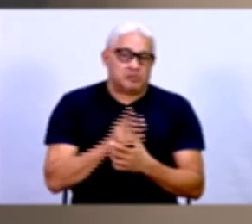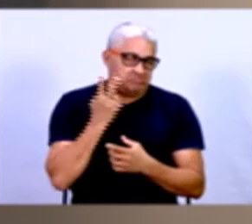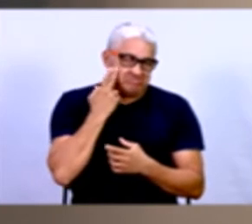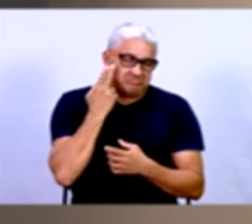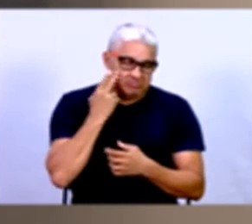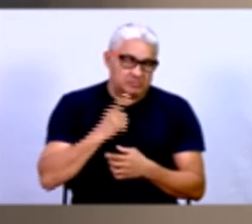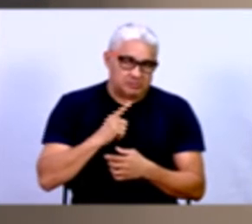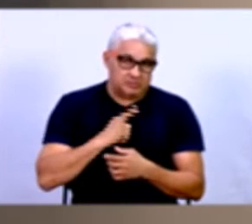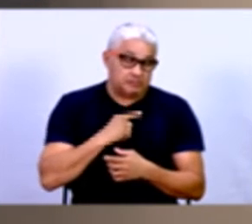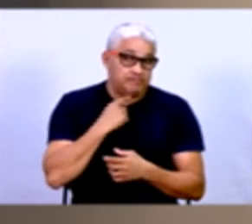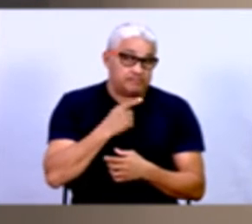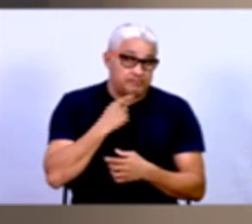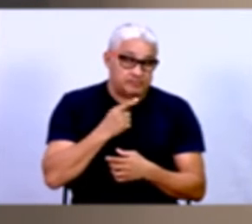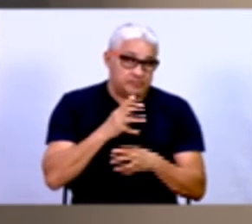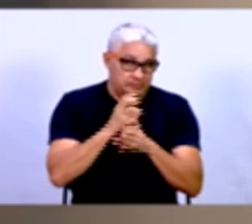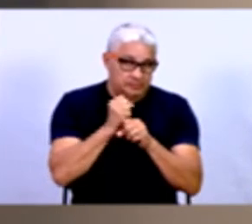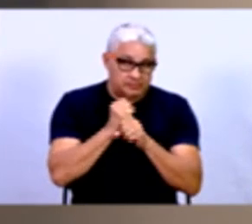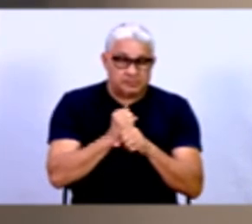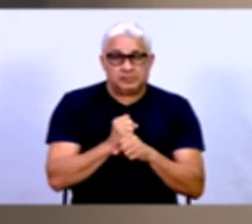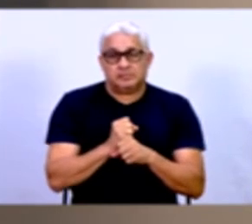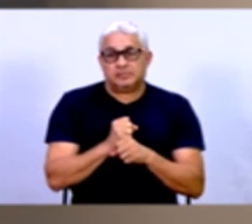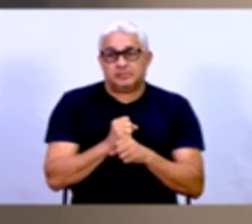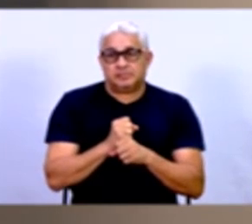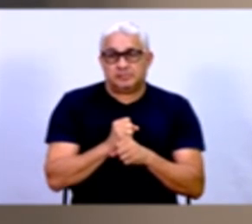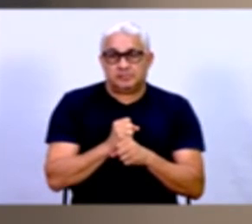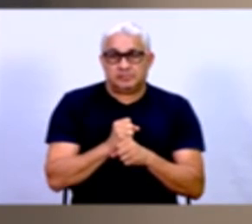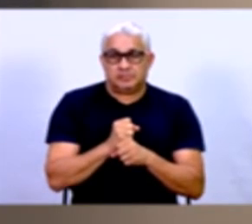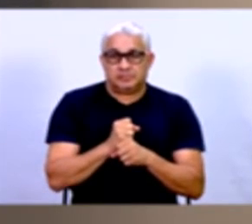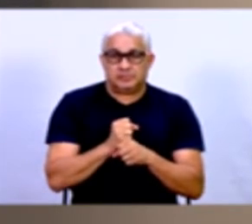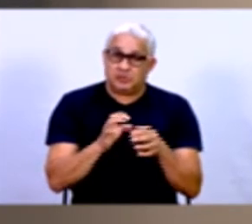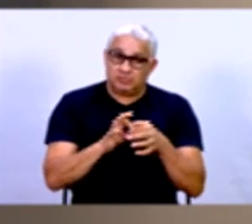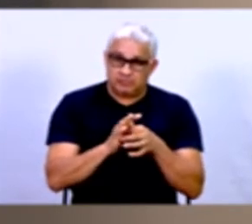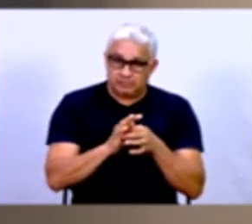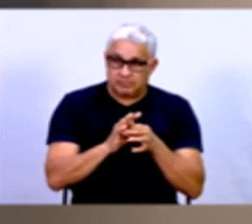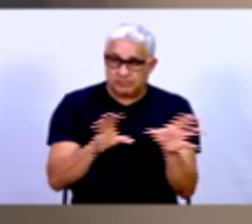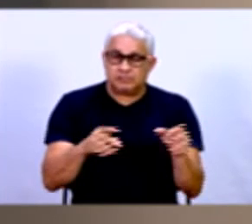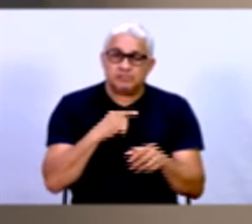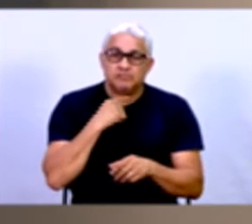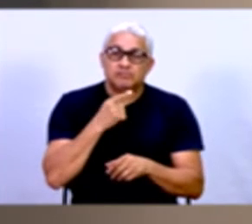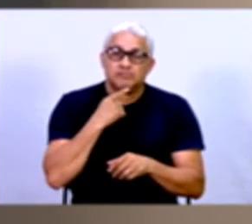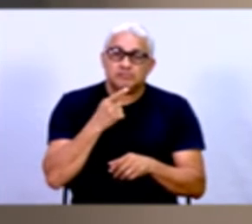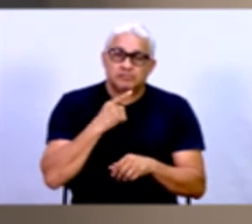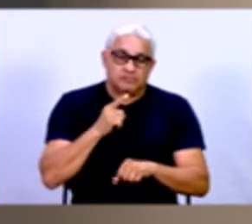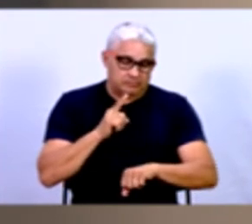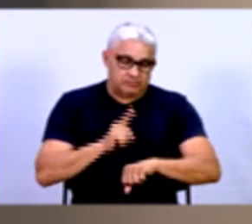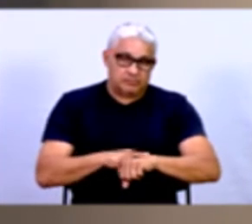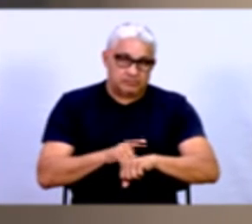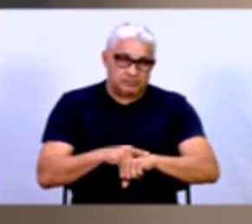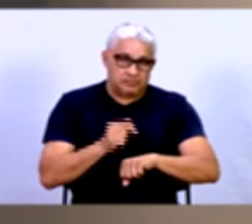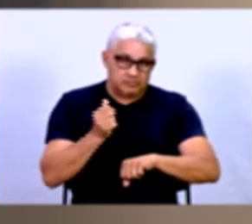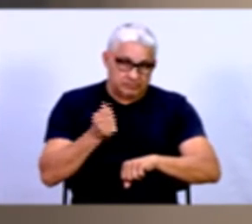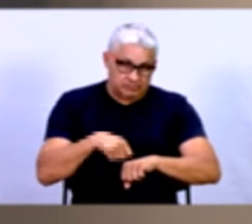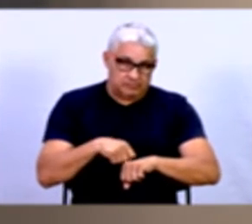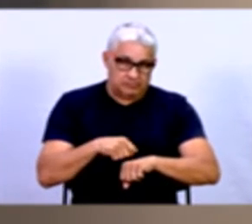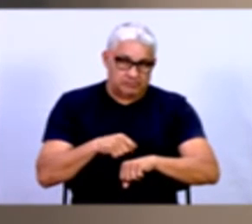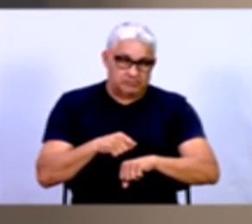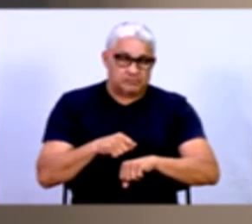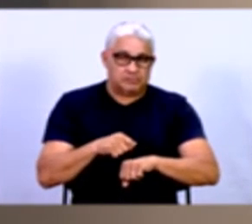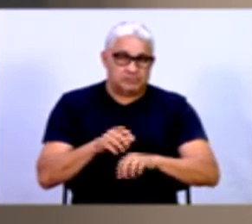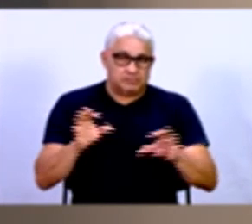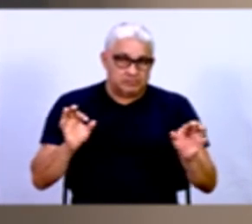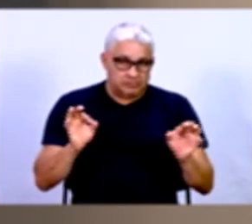gente ter bastante dúvidas em cálculo. Então, eu vou deixar para a gente conversar sobre essas dúvidas aqui a hora que a gente estiver fazendo a resolução do exercício,